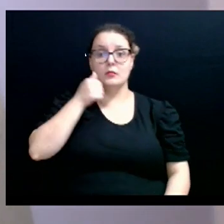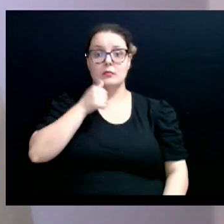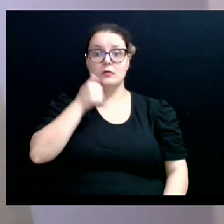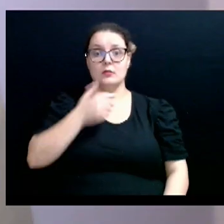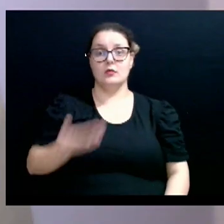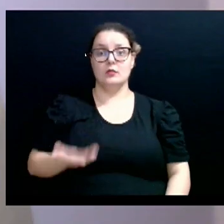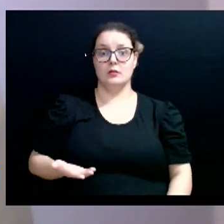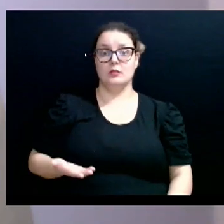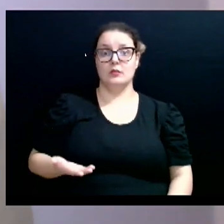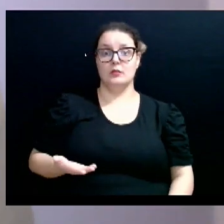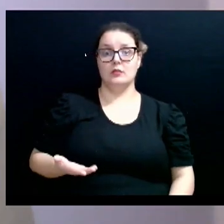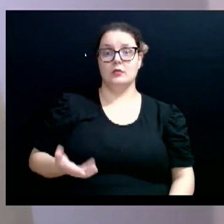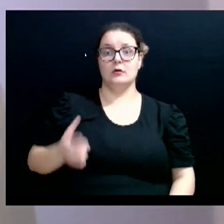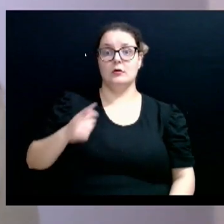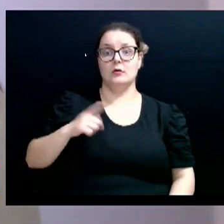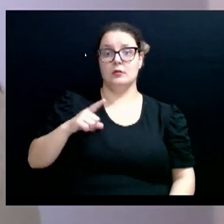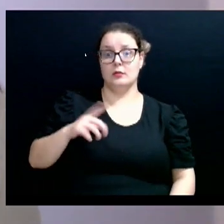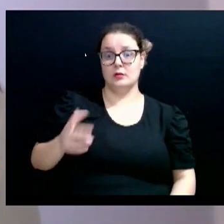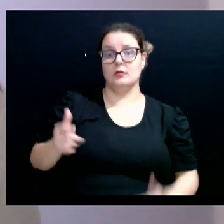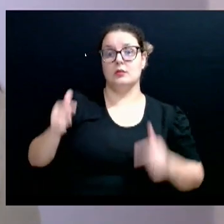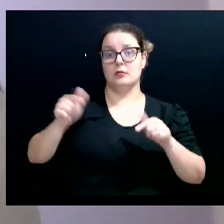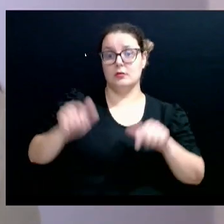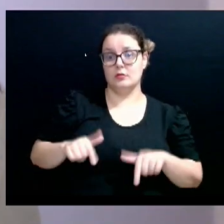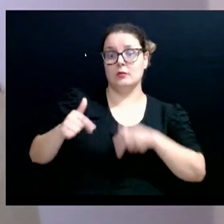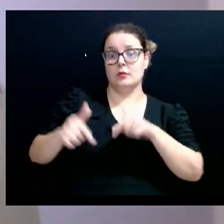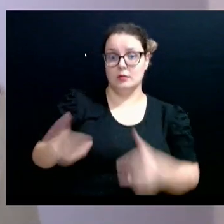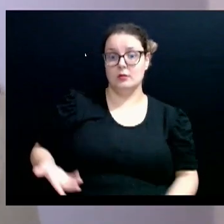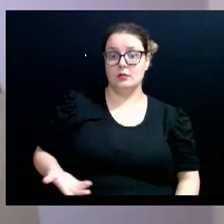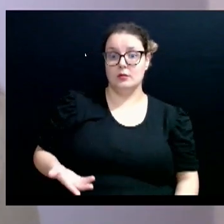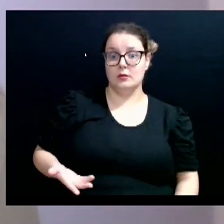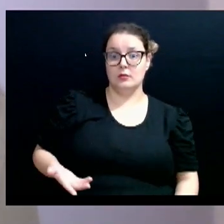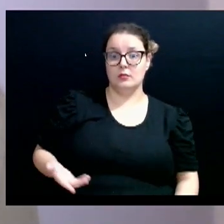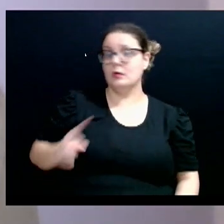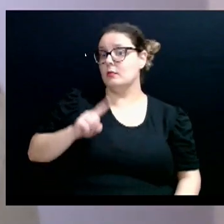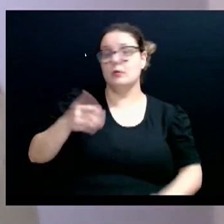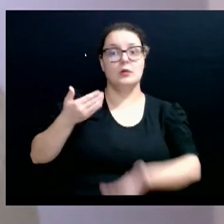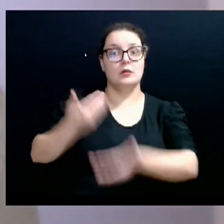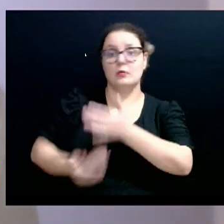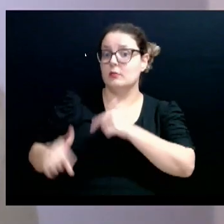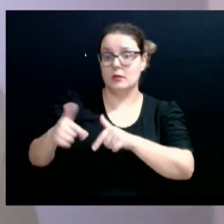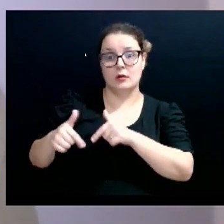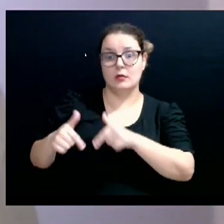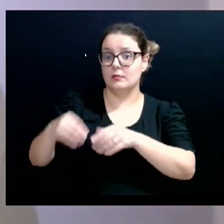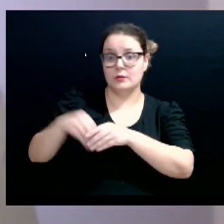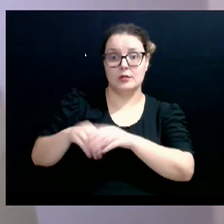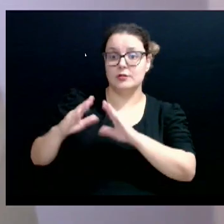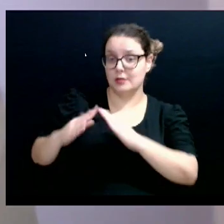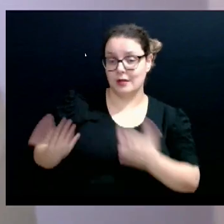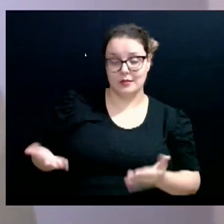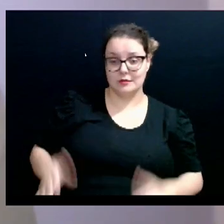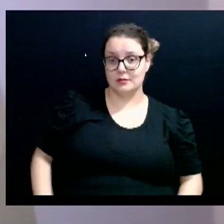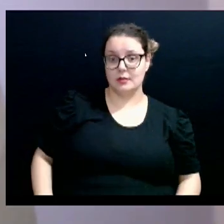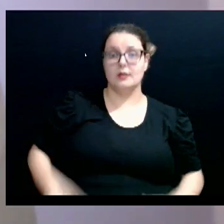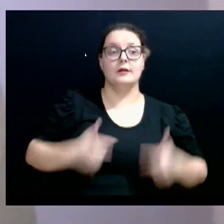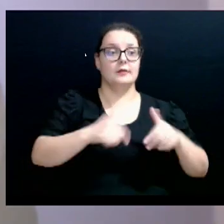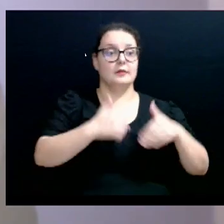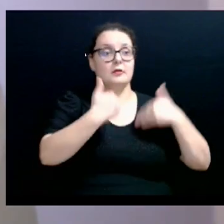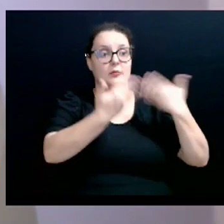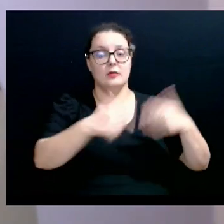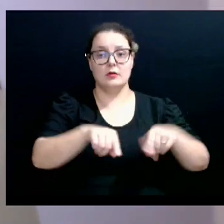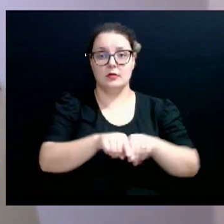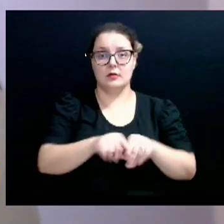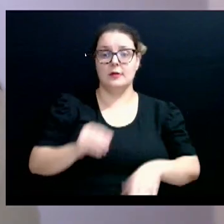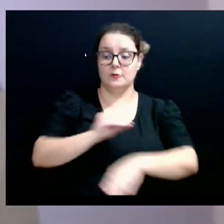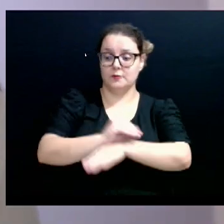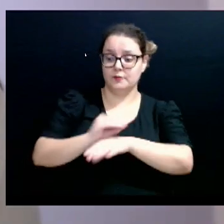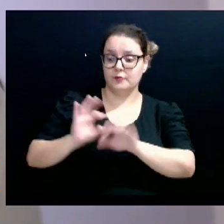o seu posto de trabalho, só que elas não perderam o trabalho delas em casa, de cuidar da família, de cuidar da casa. Isso.